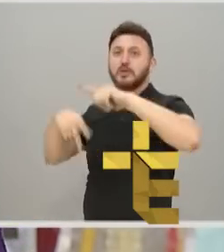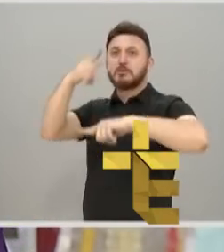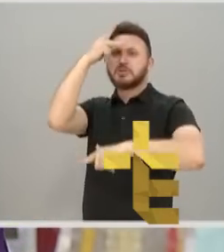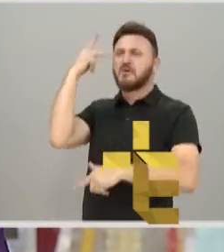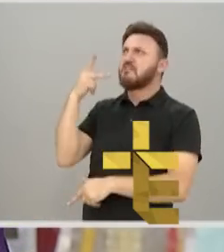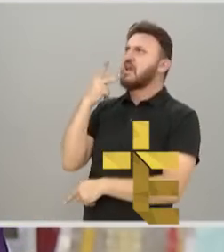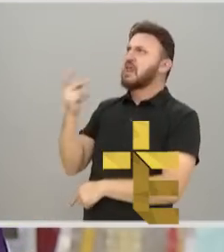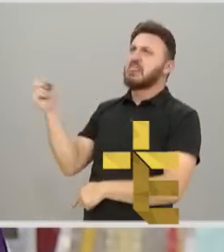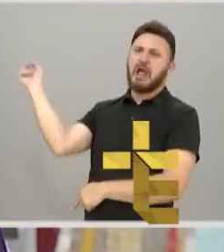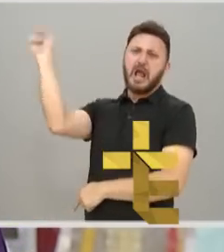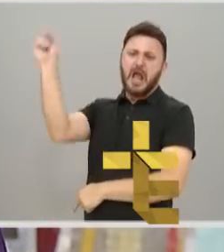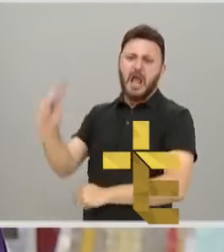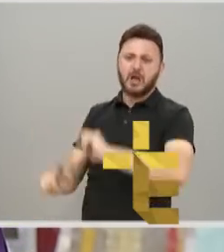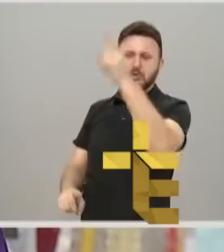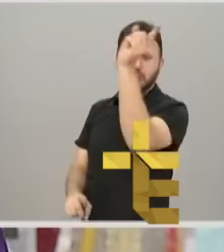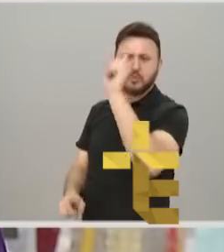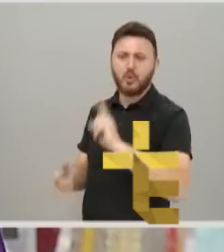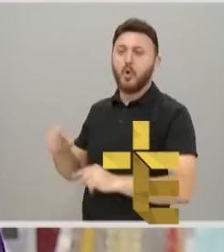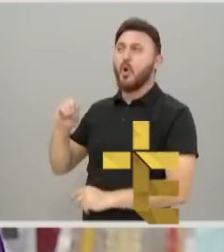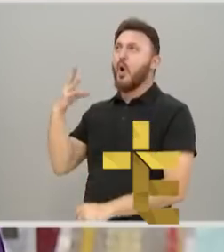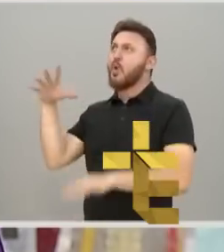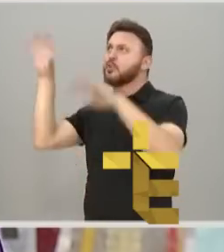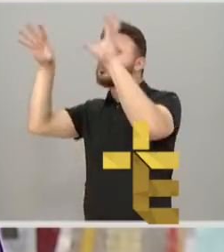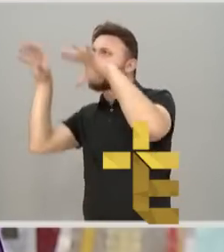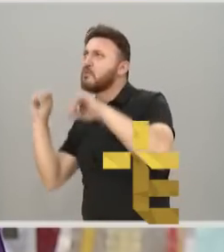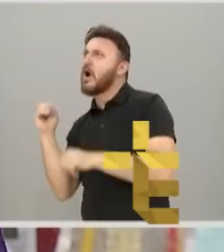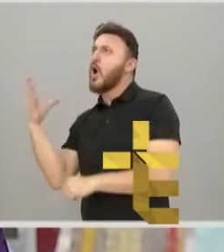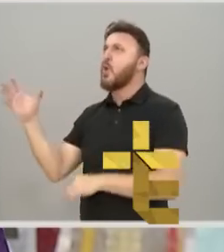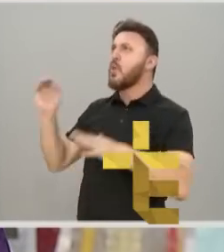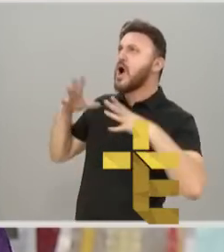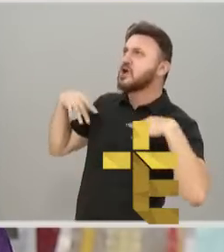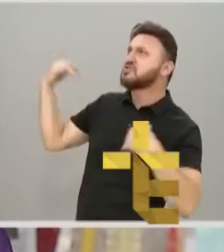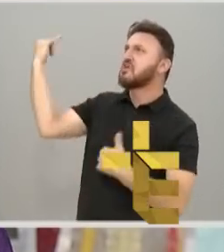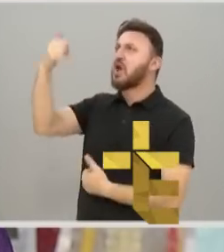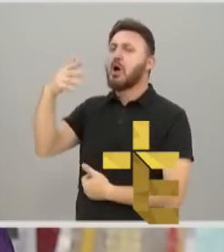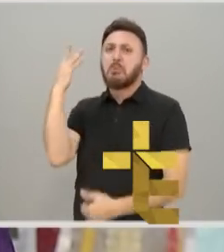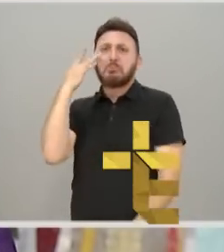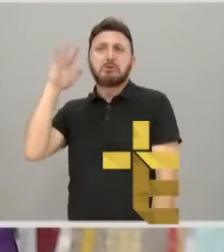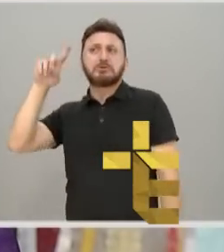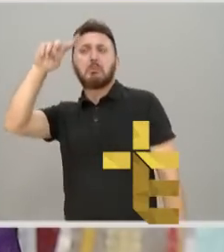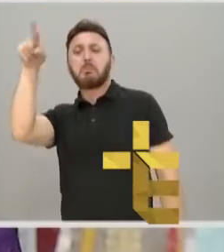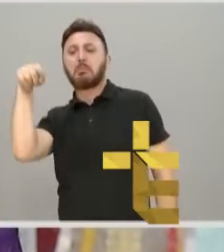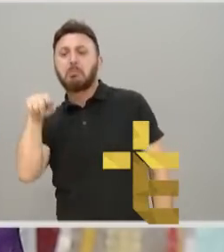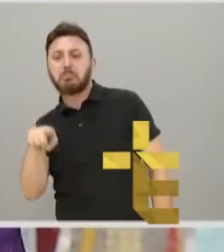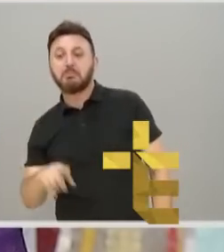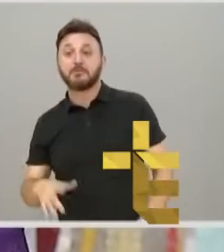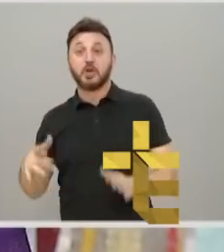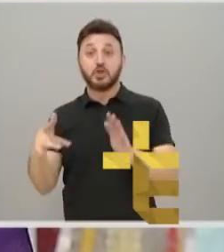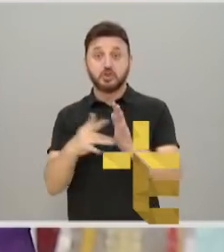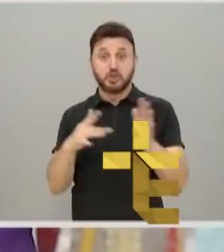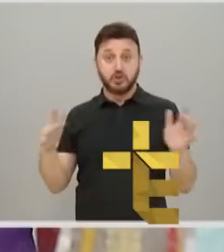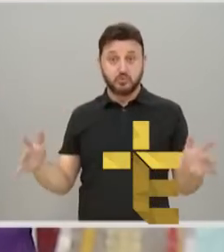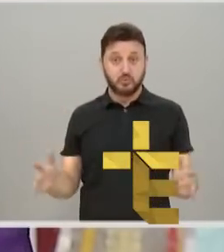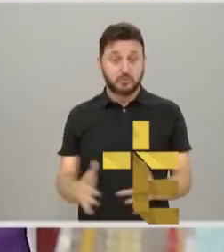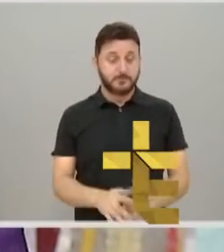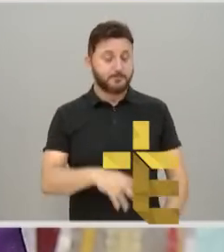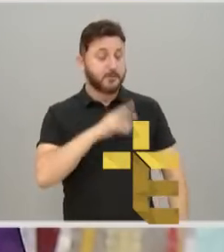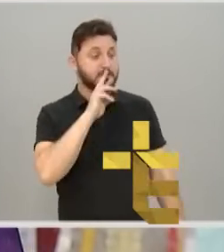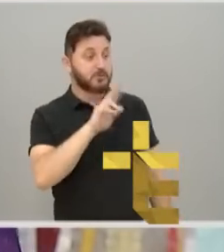afirmavam: foi um anjo que falou com ele. Jesus respondeu e